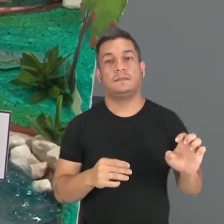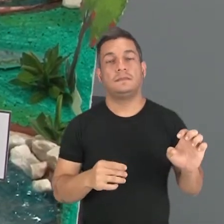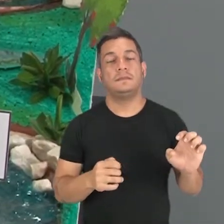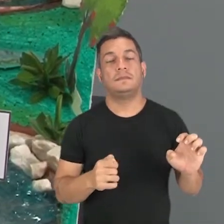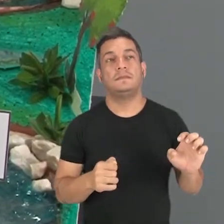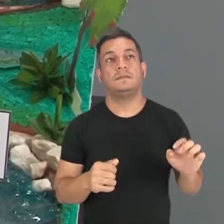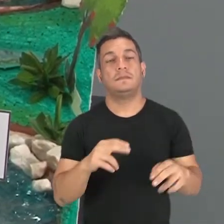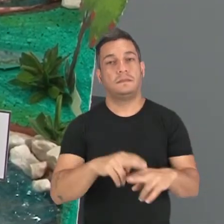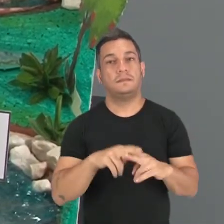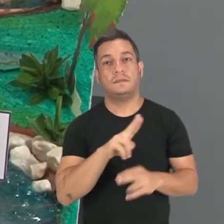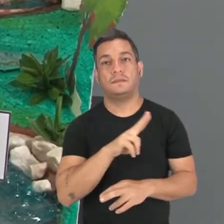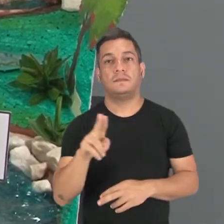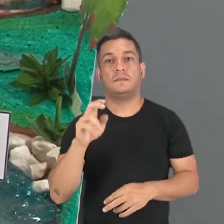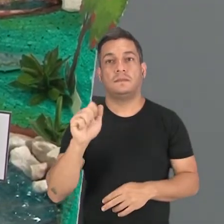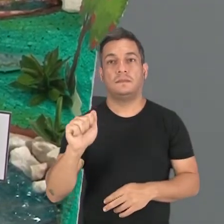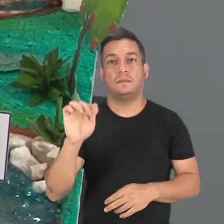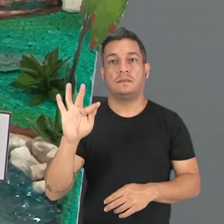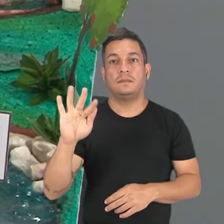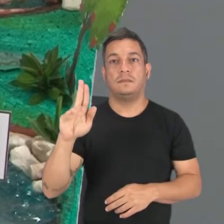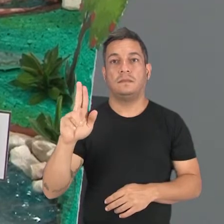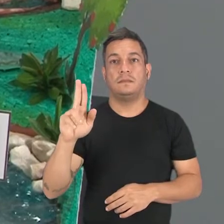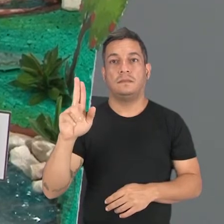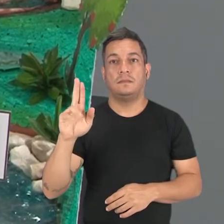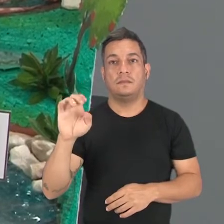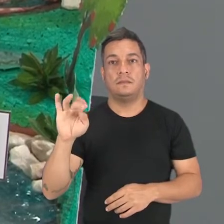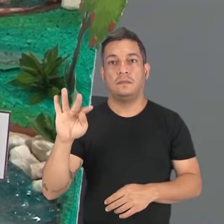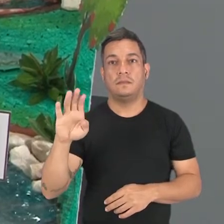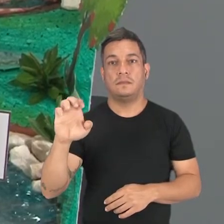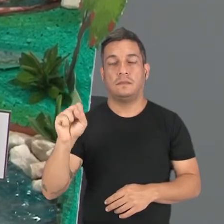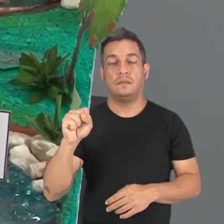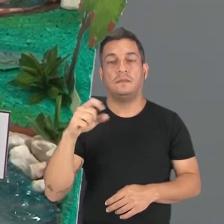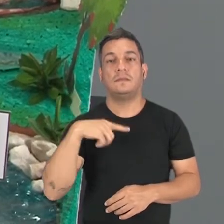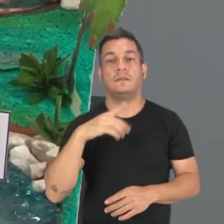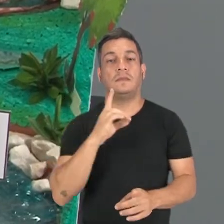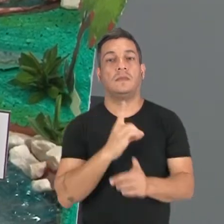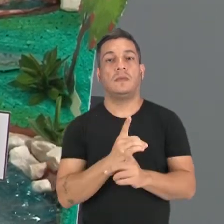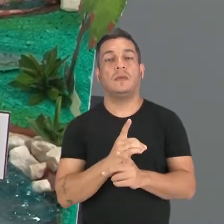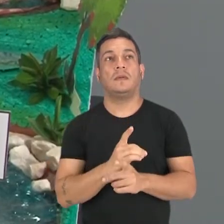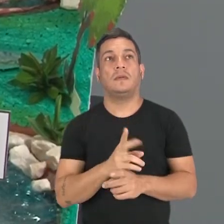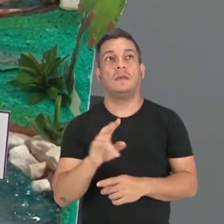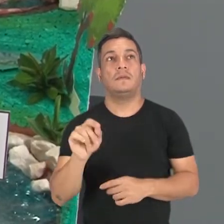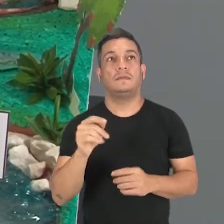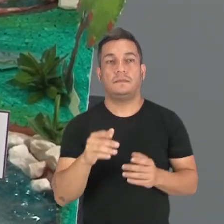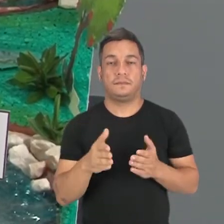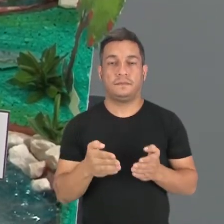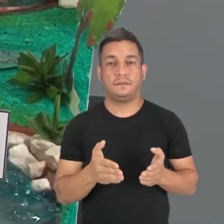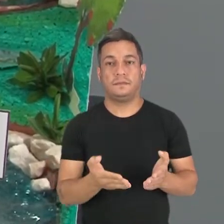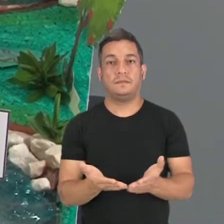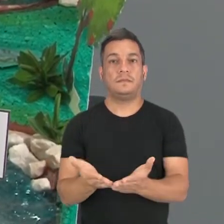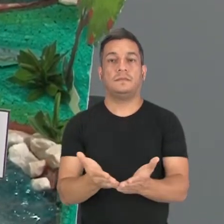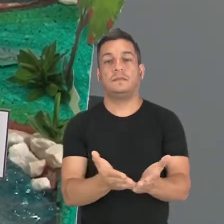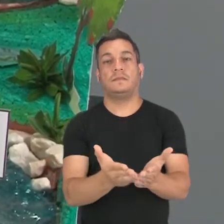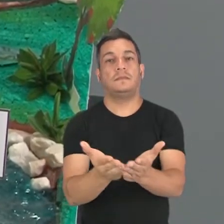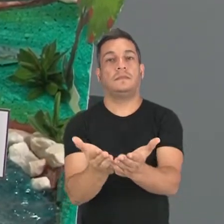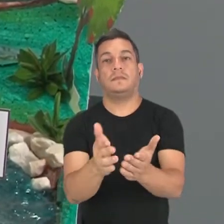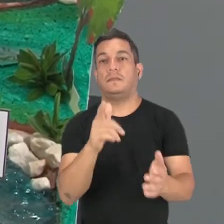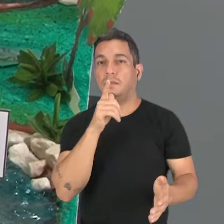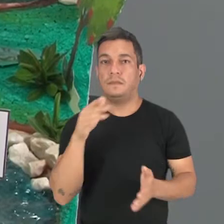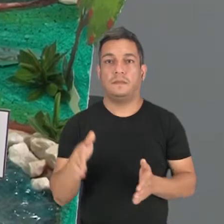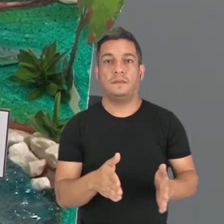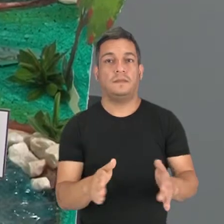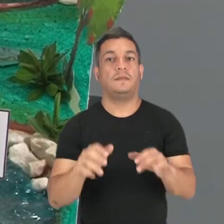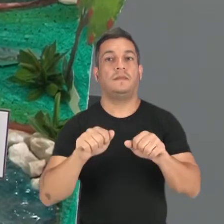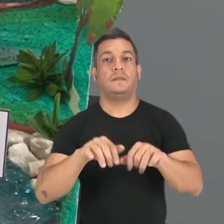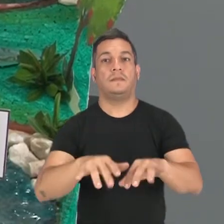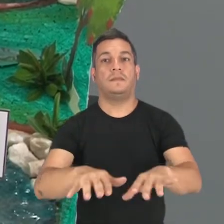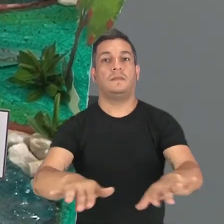outro rio, por isso que é chamado de afluente. E então eles se encontram aqui e vão descendo para desembocar sua água,